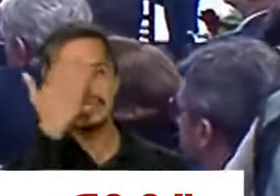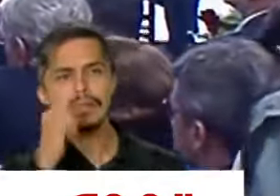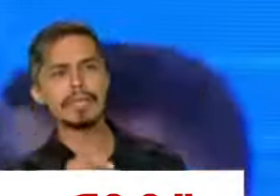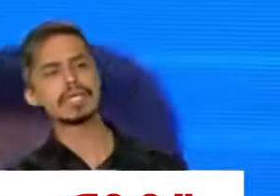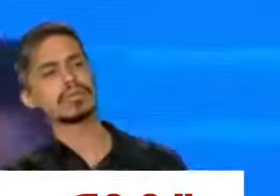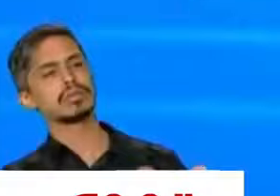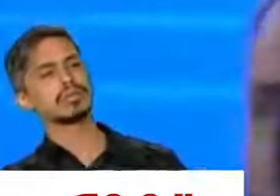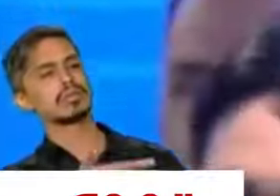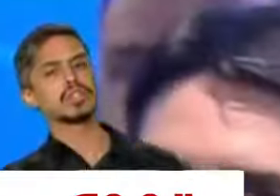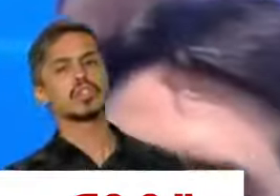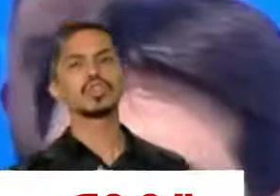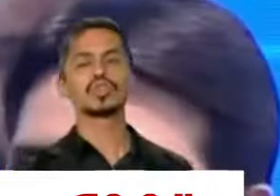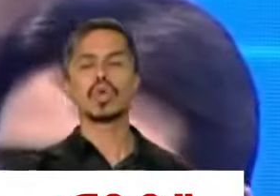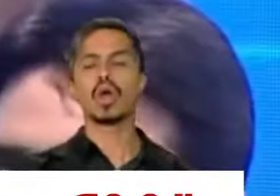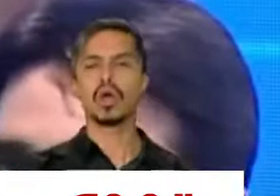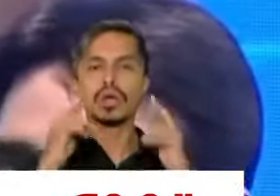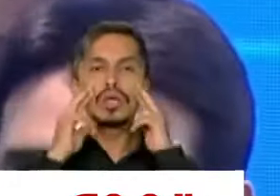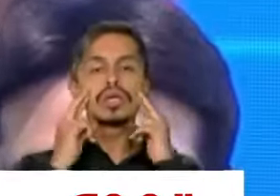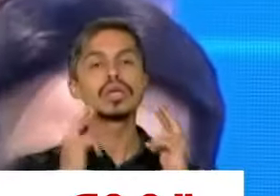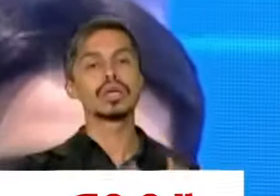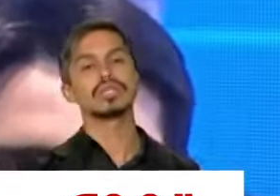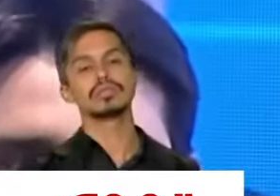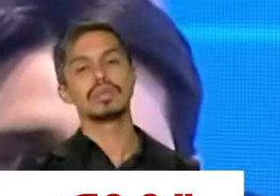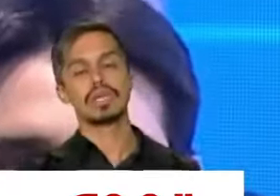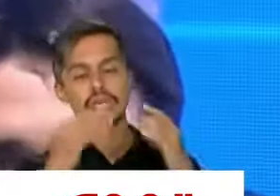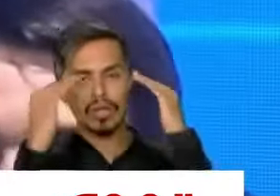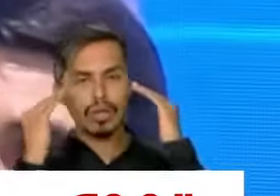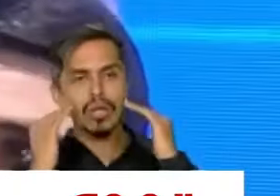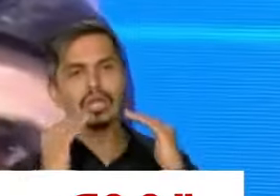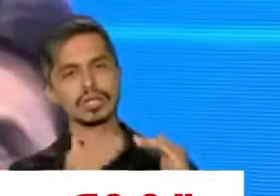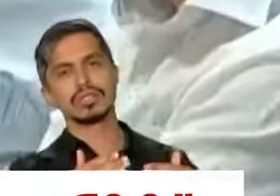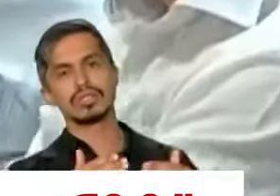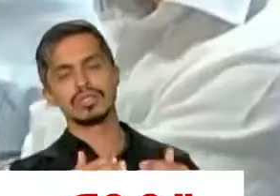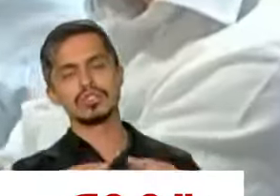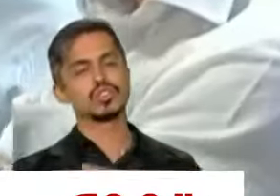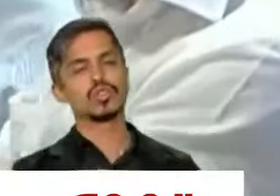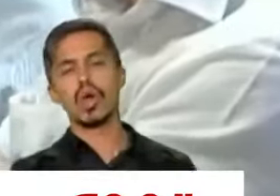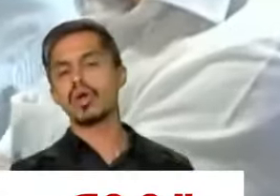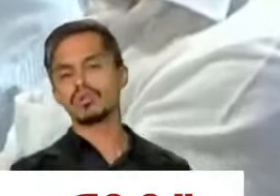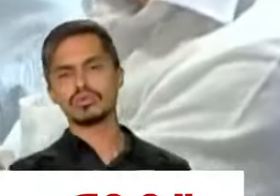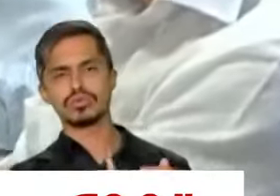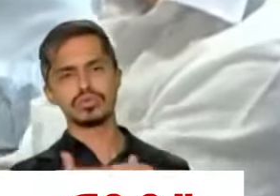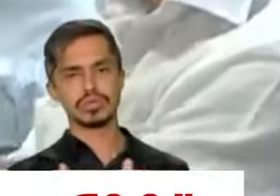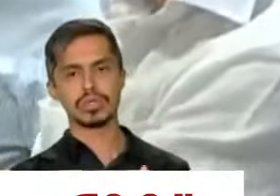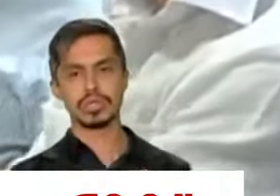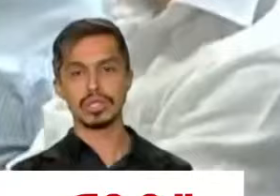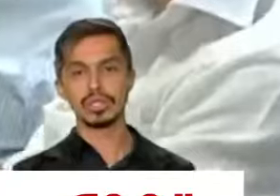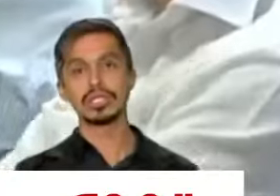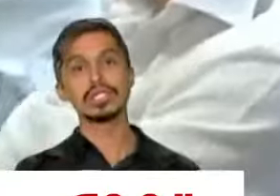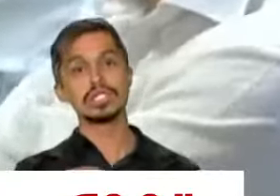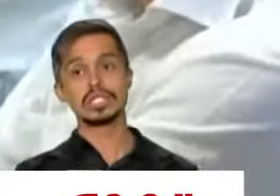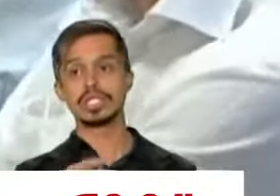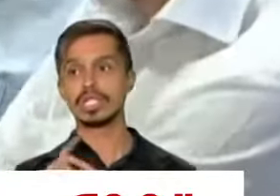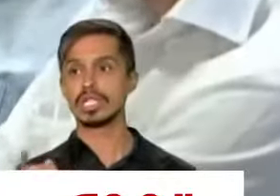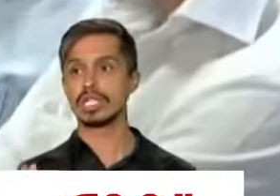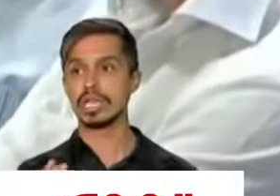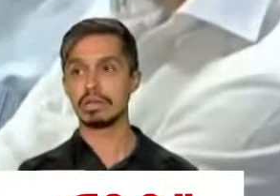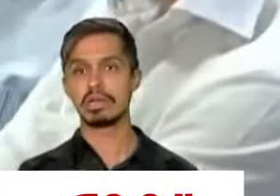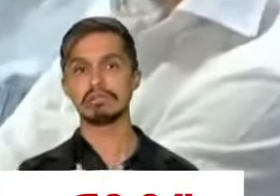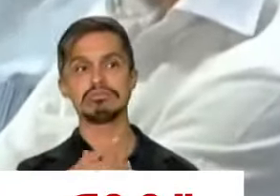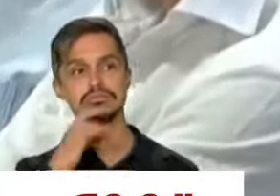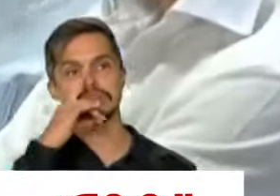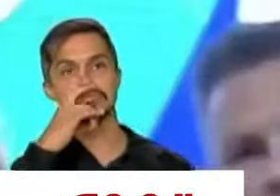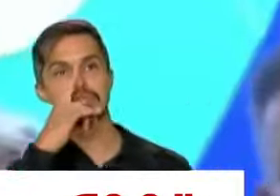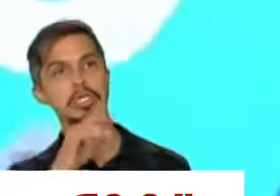moradores com respeito e igualdade de condições. Senão ele tem até perigoso ele descer o elevador sozinho.